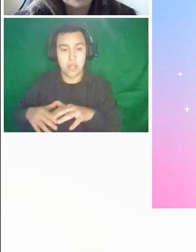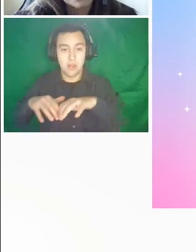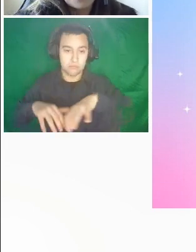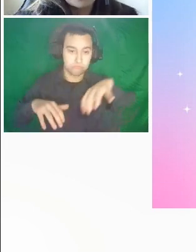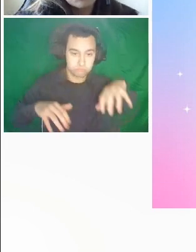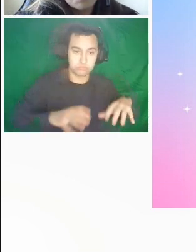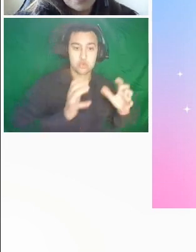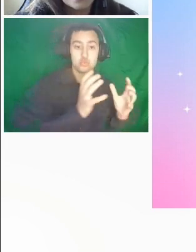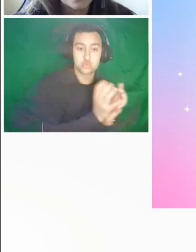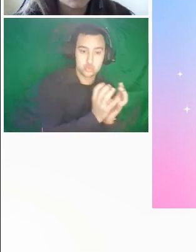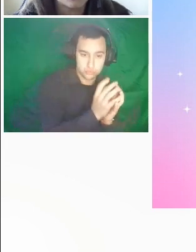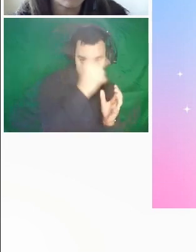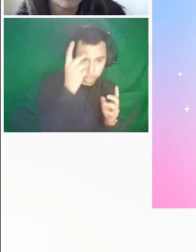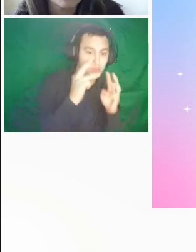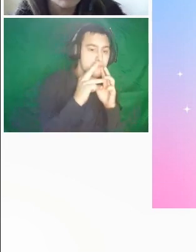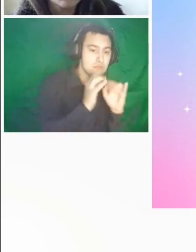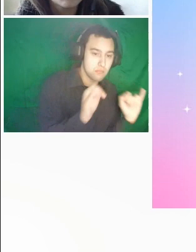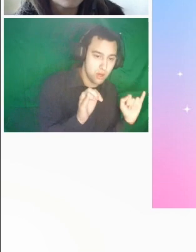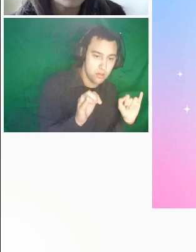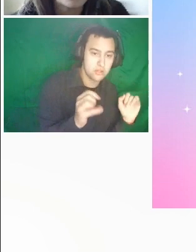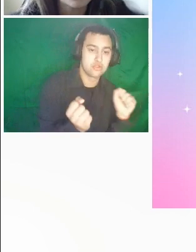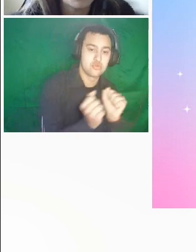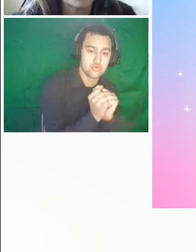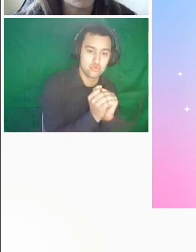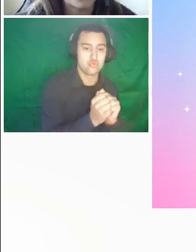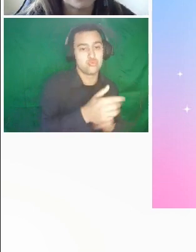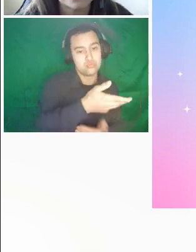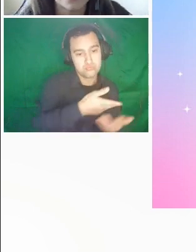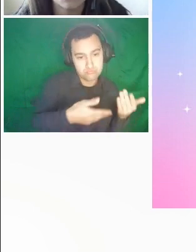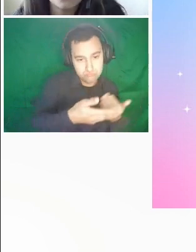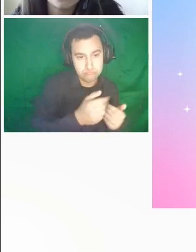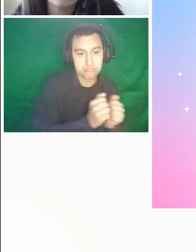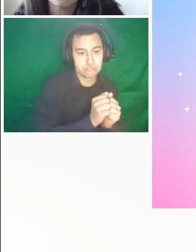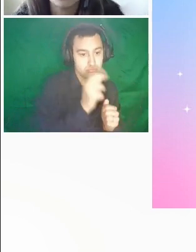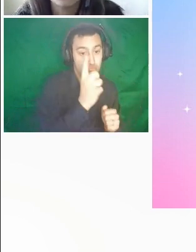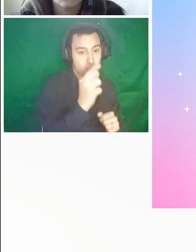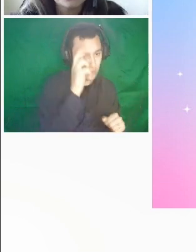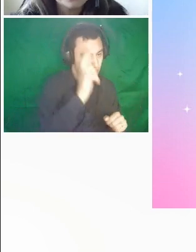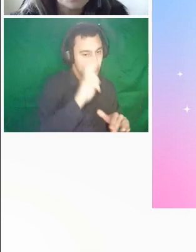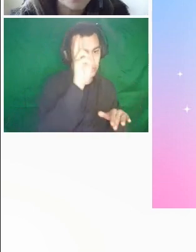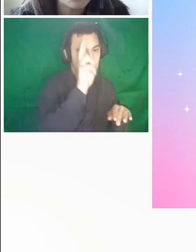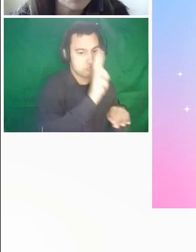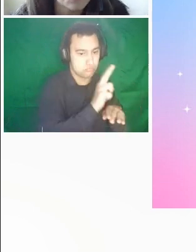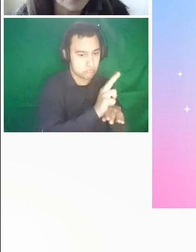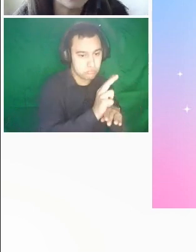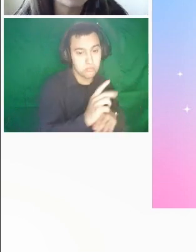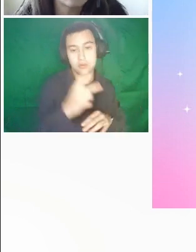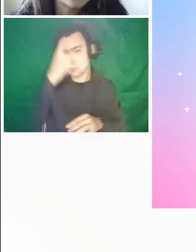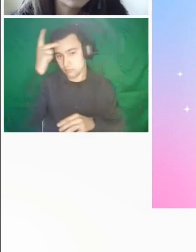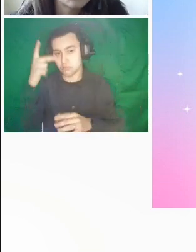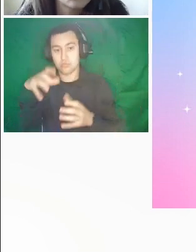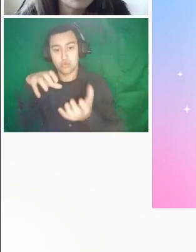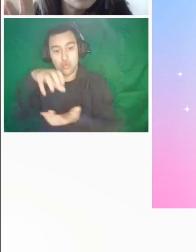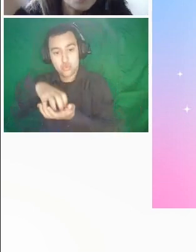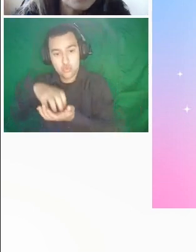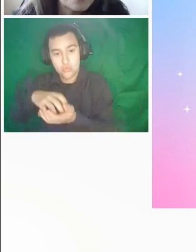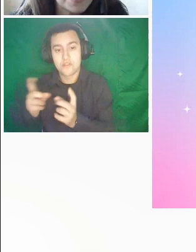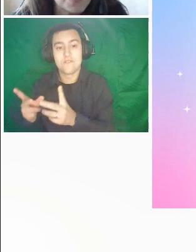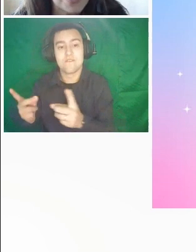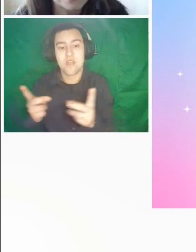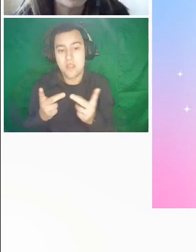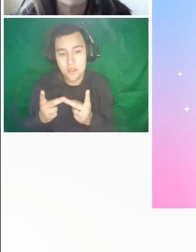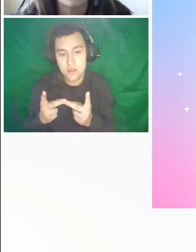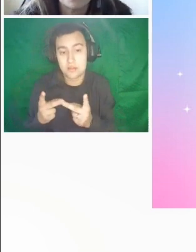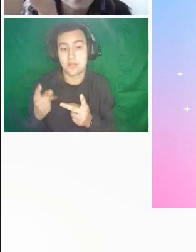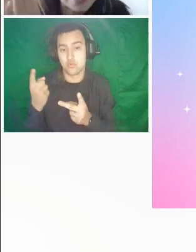pessoas que trabalham com marketing todas juntas debaixo da Mesma Coordenação eu tenho as pessoas que trabalham com vendas todas juntas debaixo da